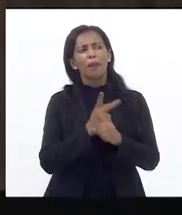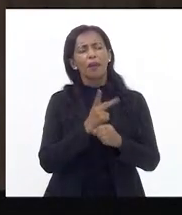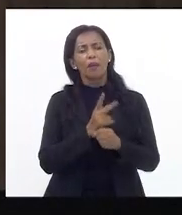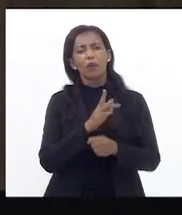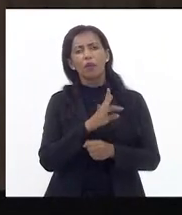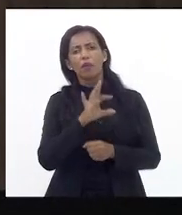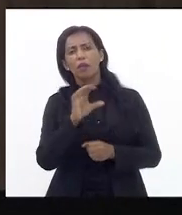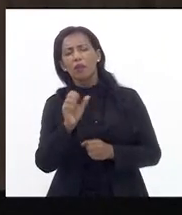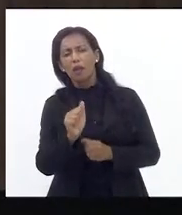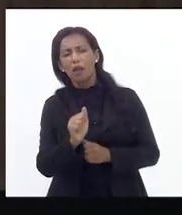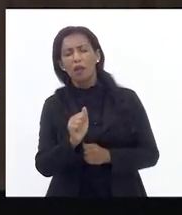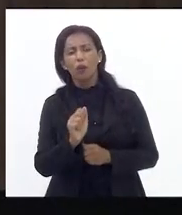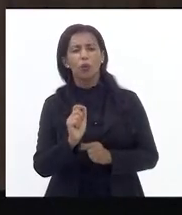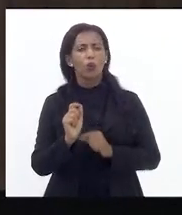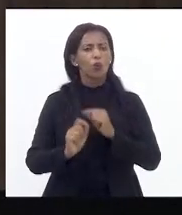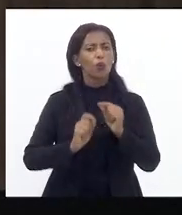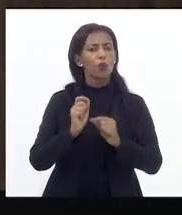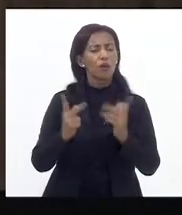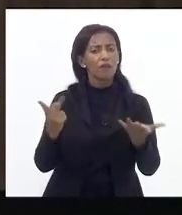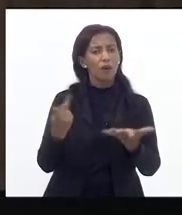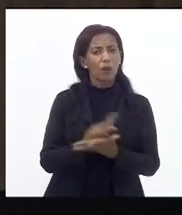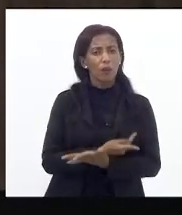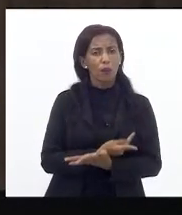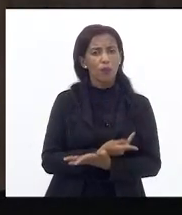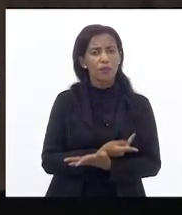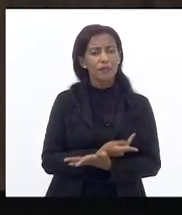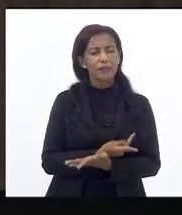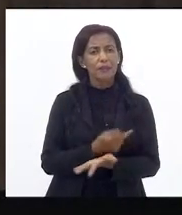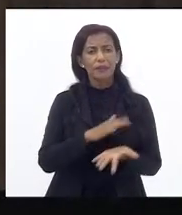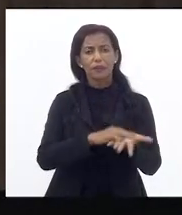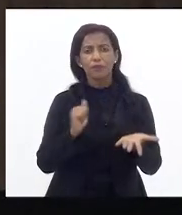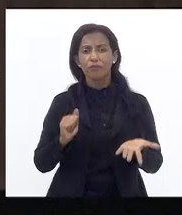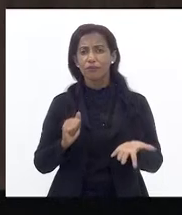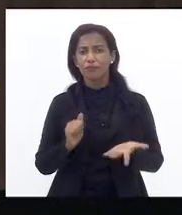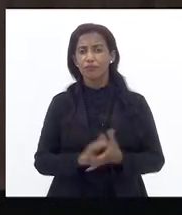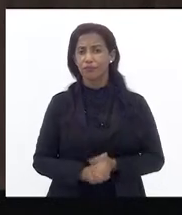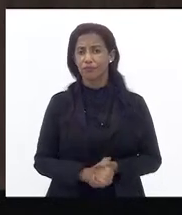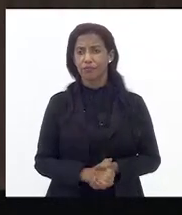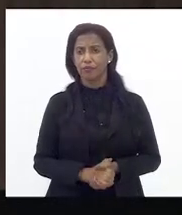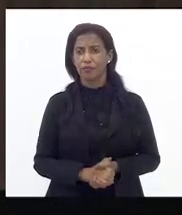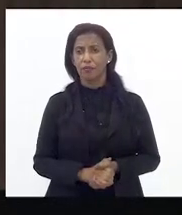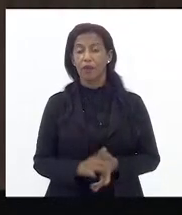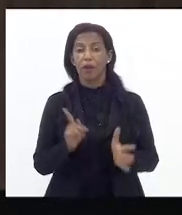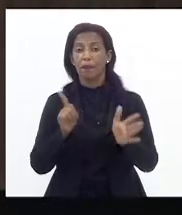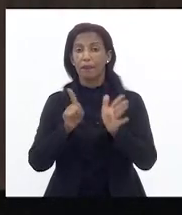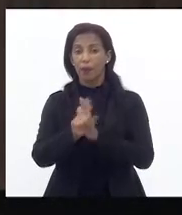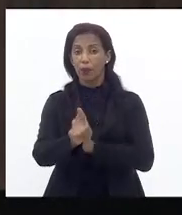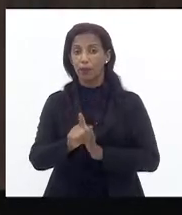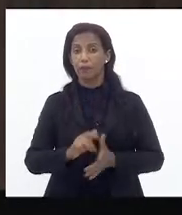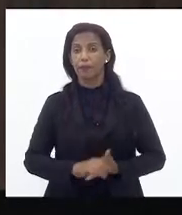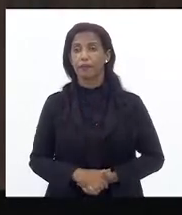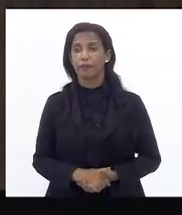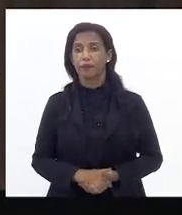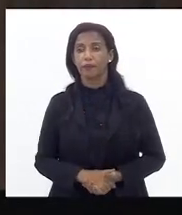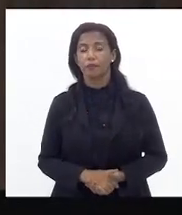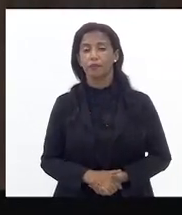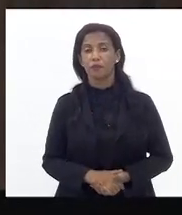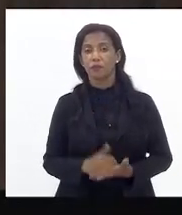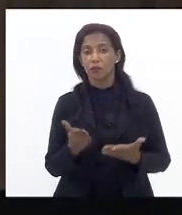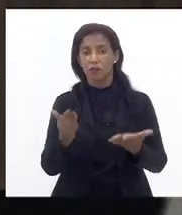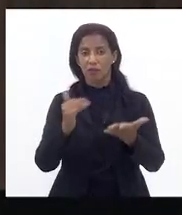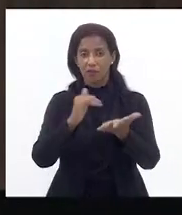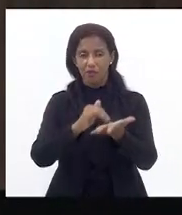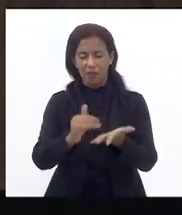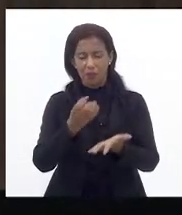é sendo e negativada essa é a nossa pergunta então